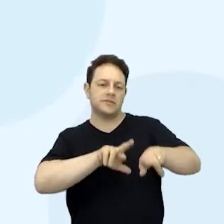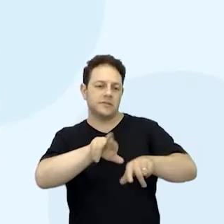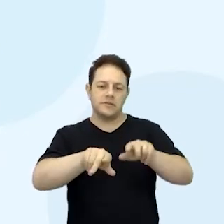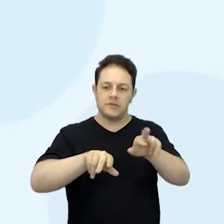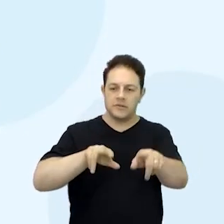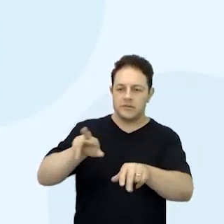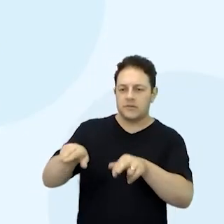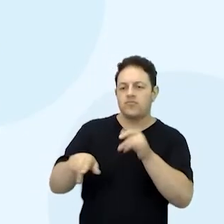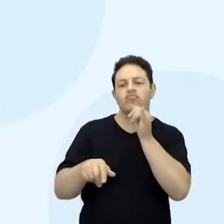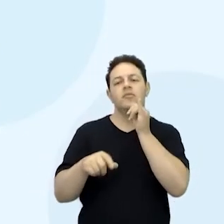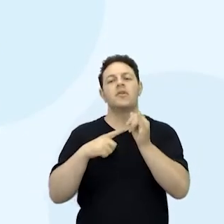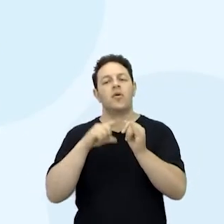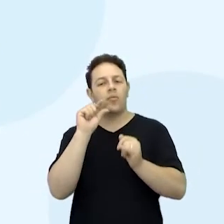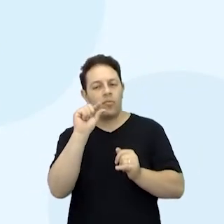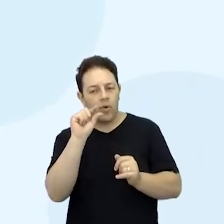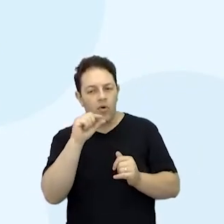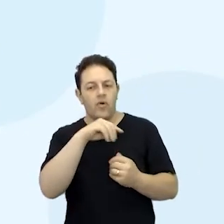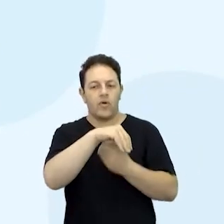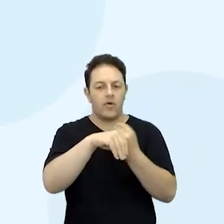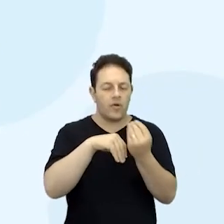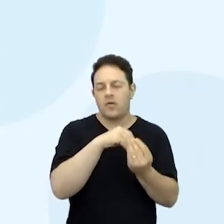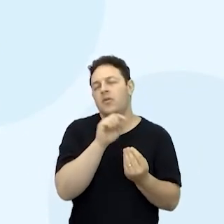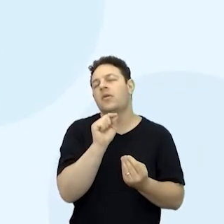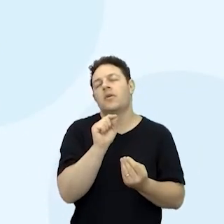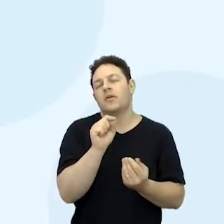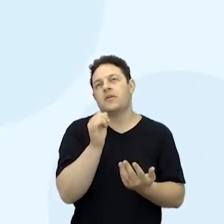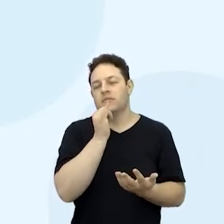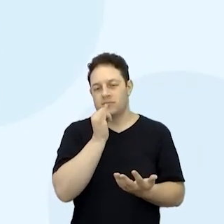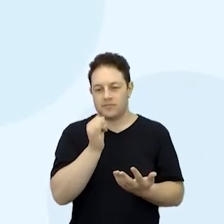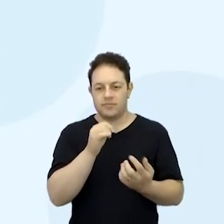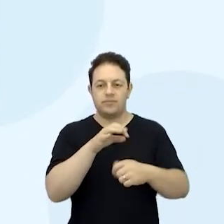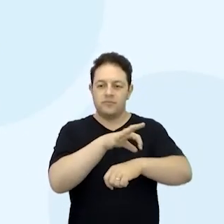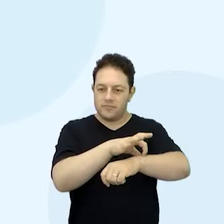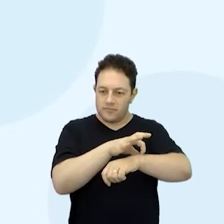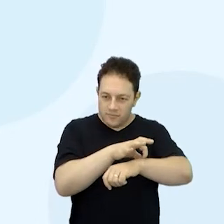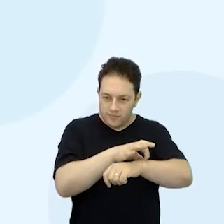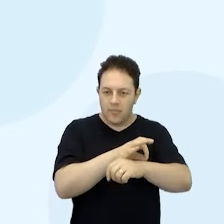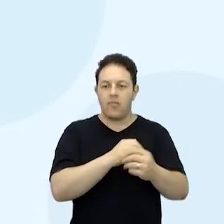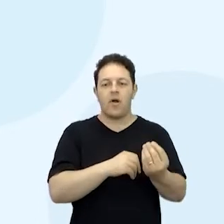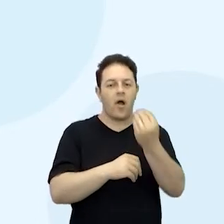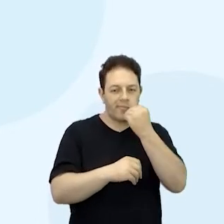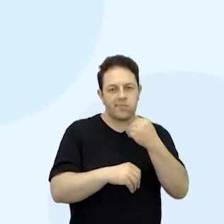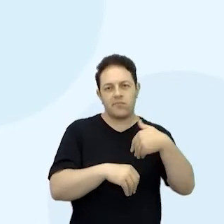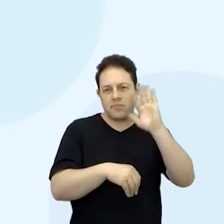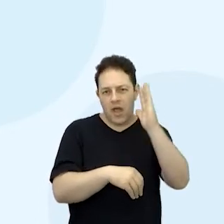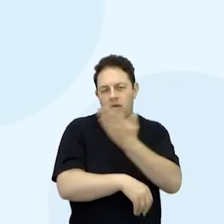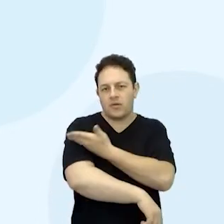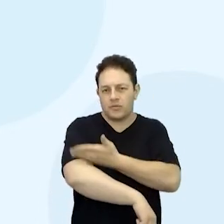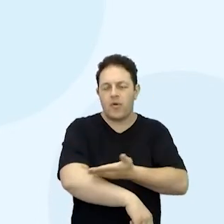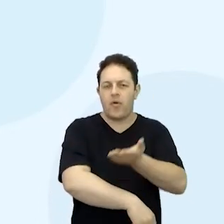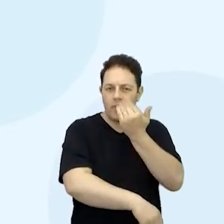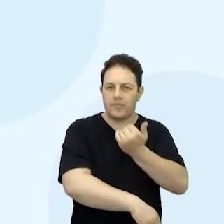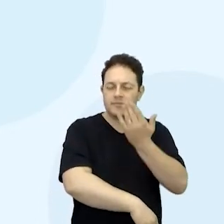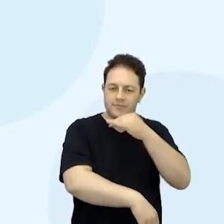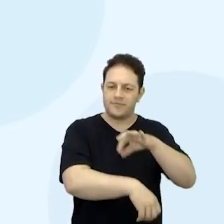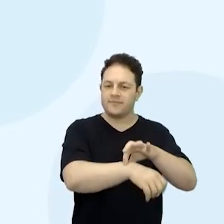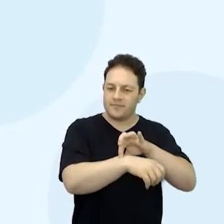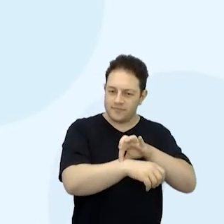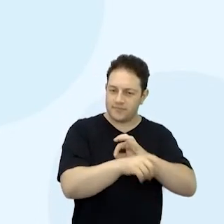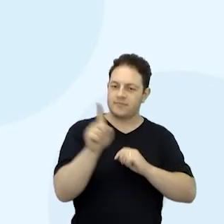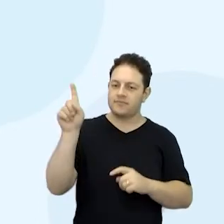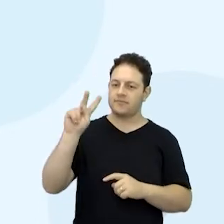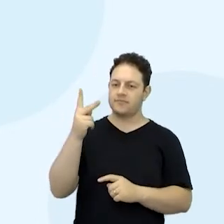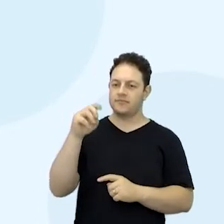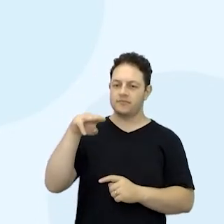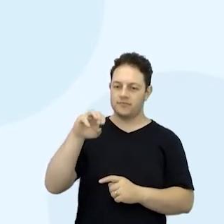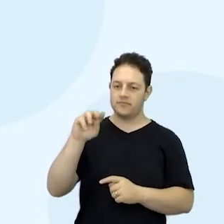diversificada Então a gente vai ter aí a presença por exemplo de carne de muito mais carne na dieta Então vai ser